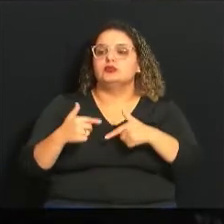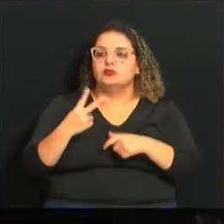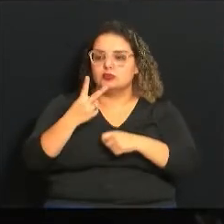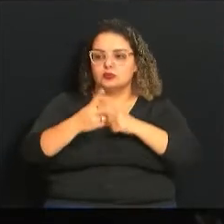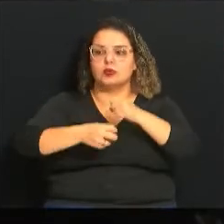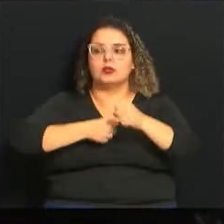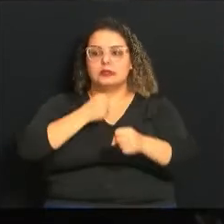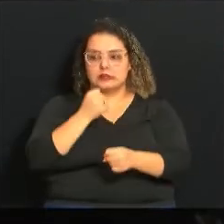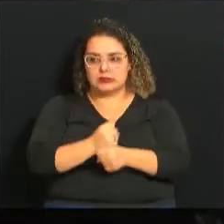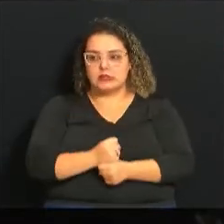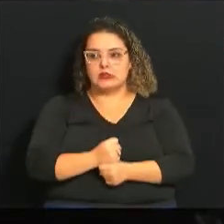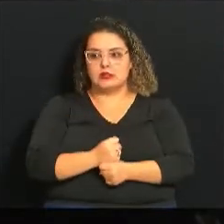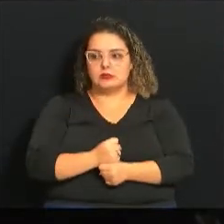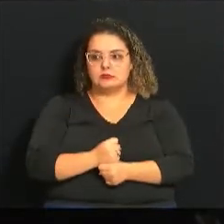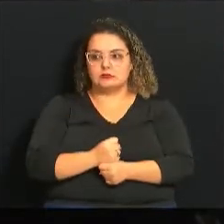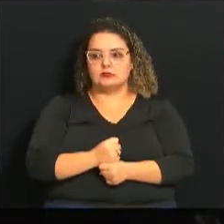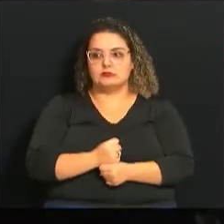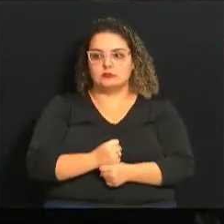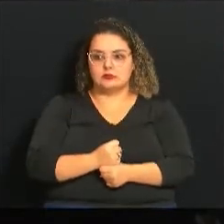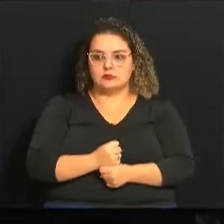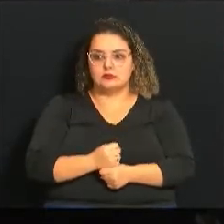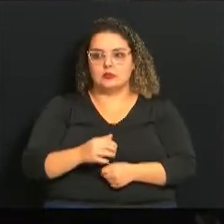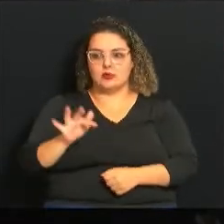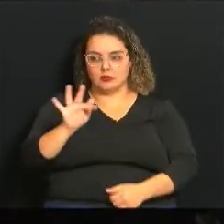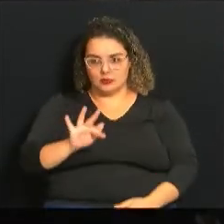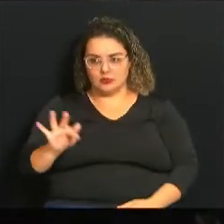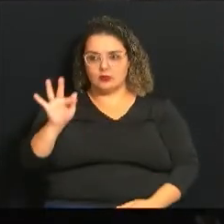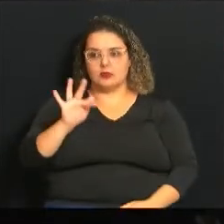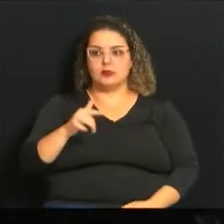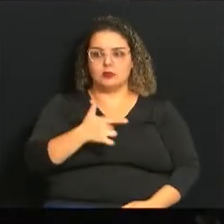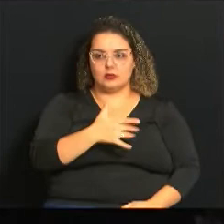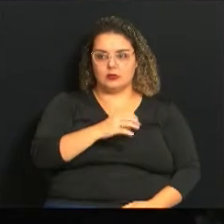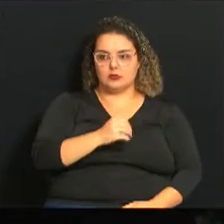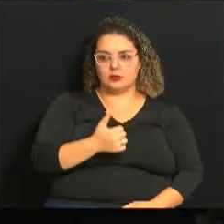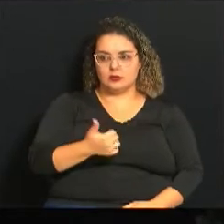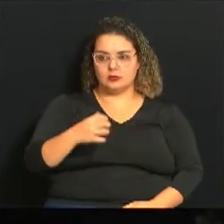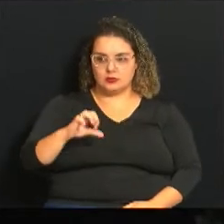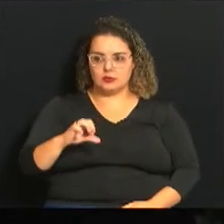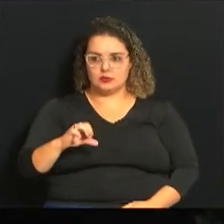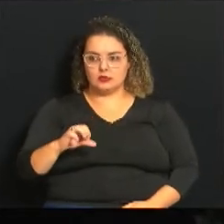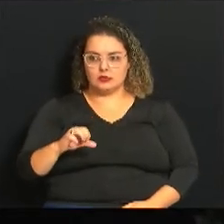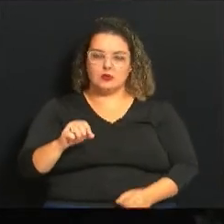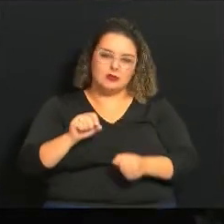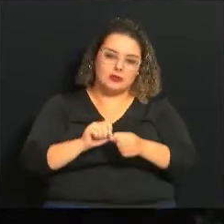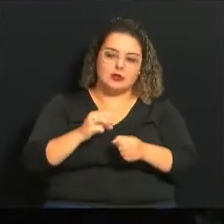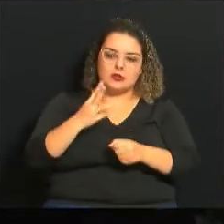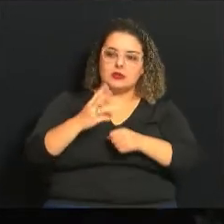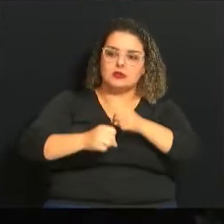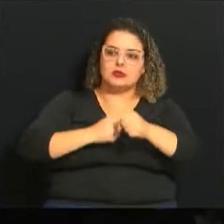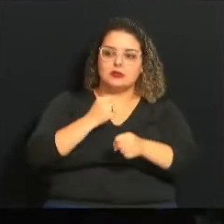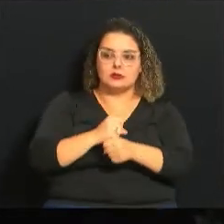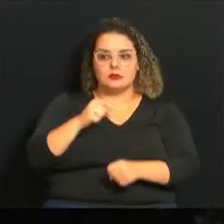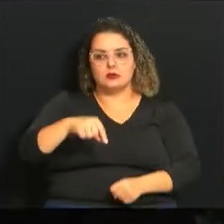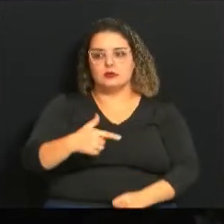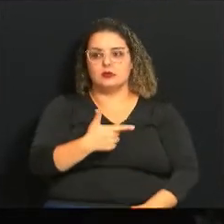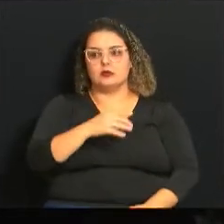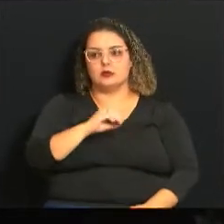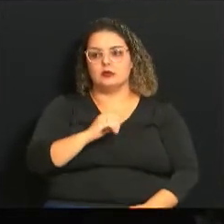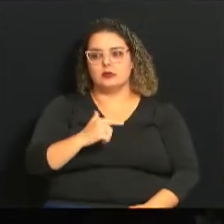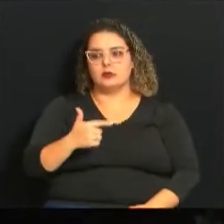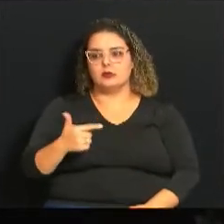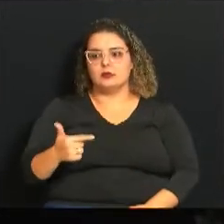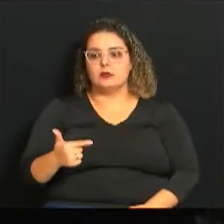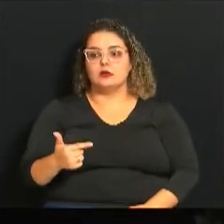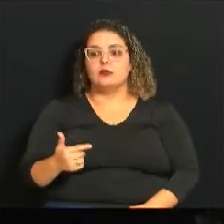anos. Eu saí da faculdade em 2019, na verdade faz 3 anos, né? Estamos em 2022, então 3 anos desde que eu